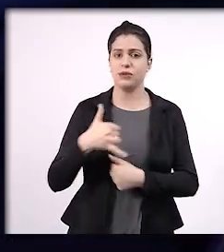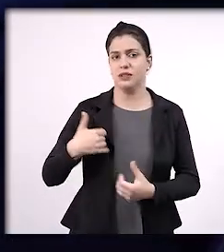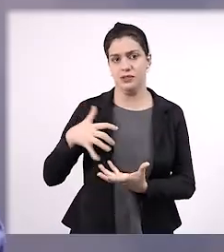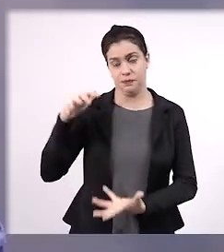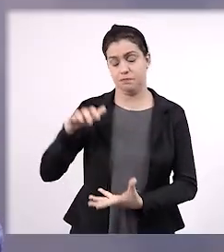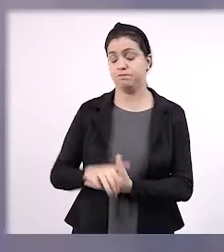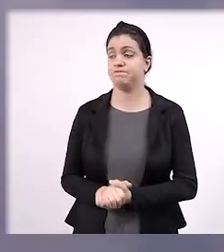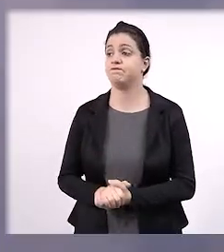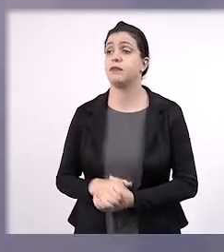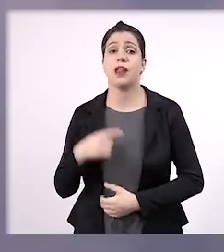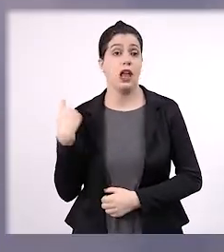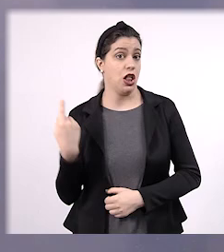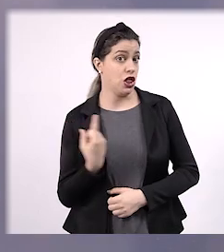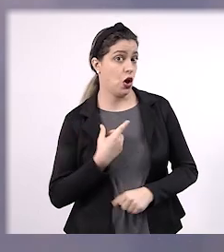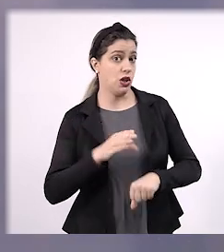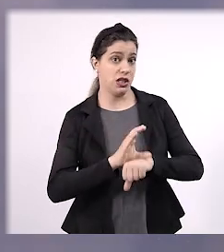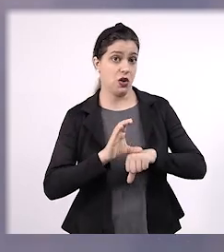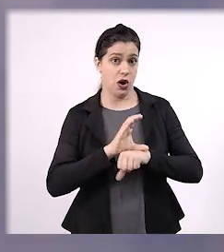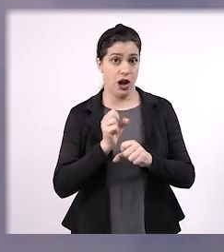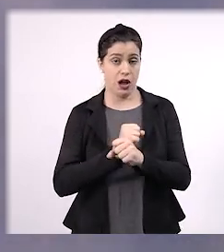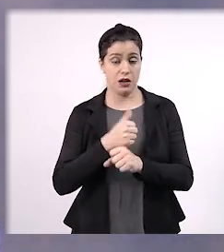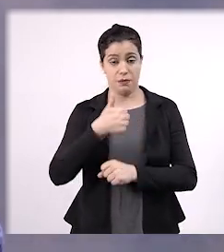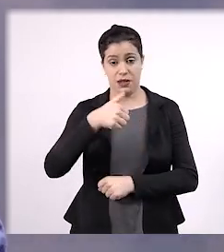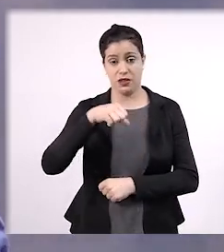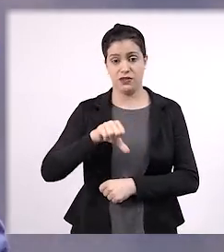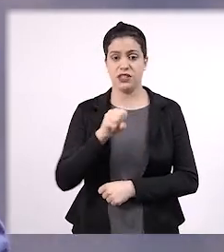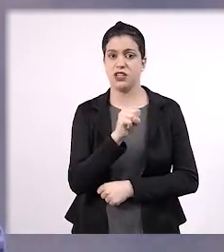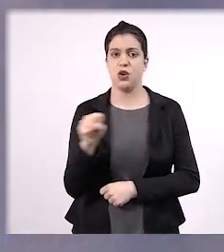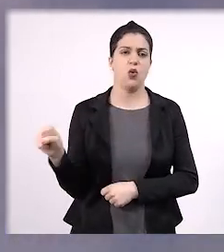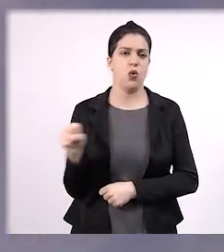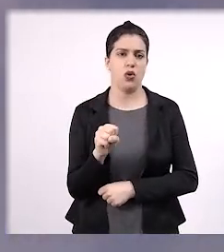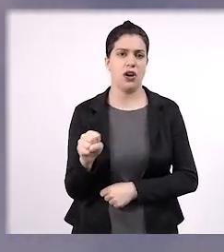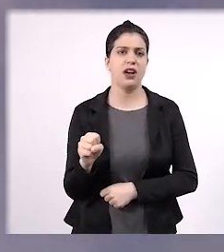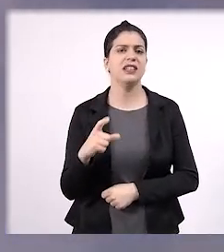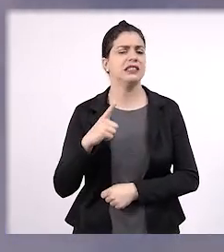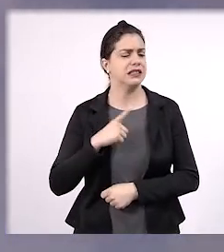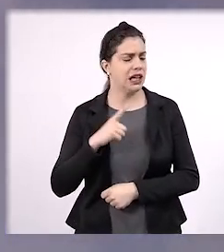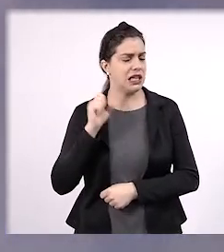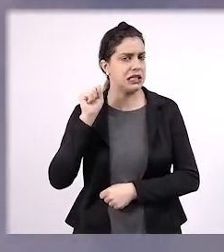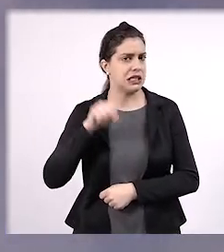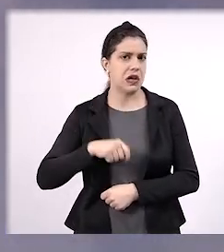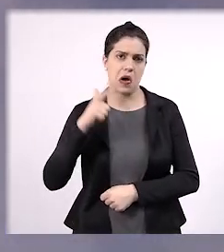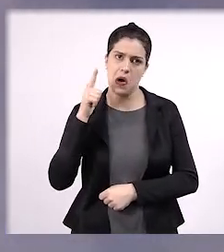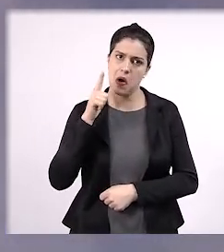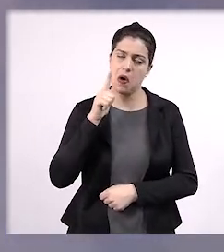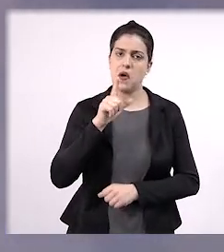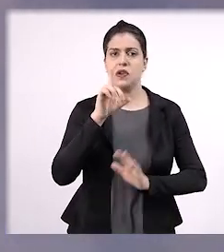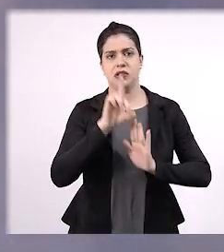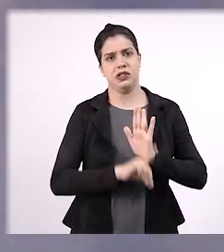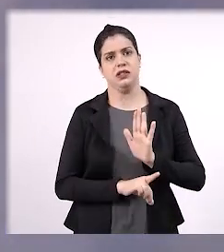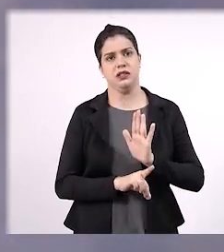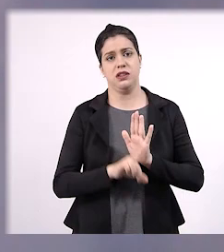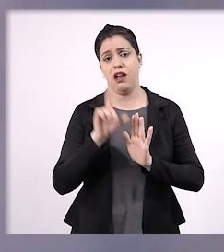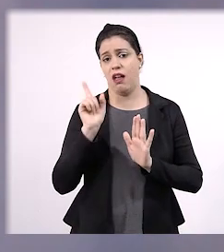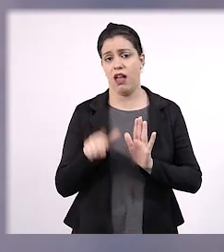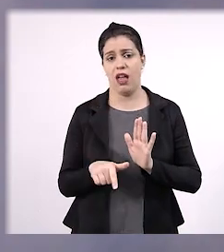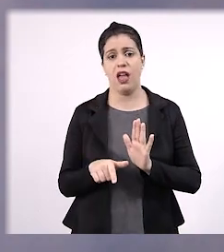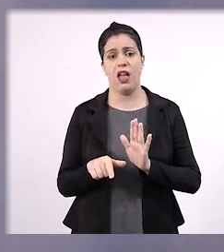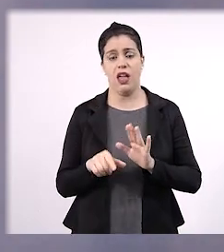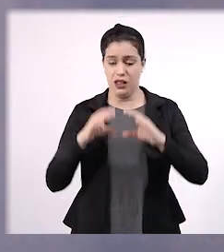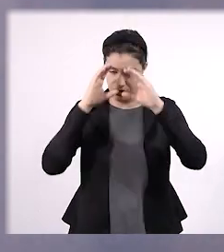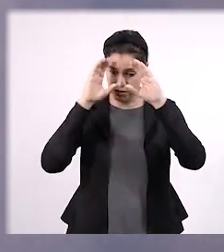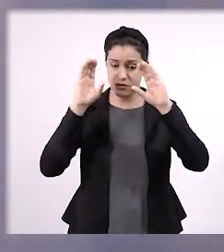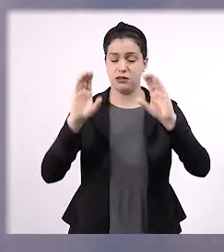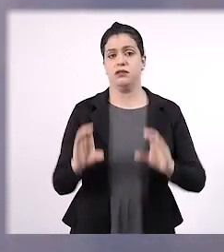idosos? Nossa Constituição de 1988 ela é extremamente garantista. Não por outro motivo, ela foi considerada como uma